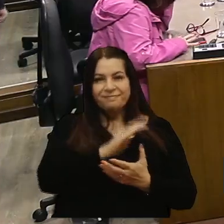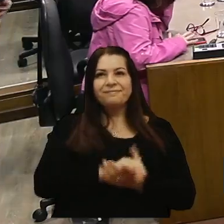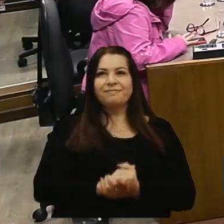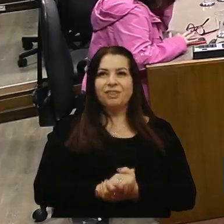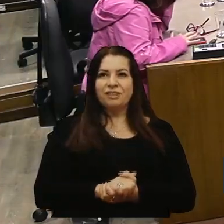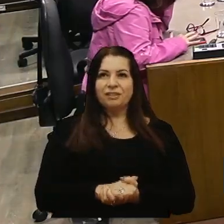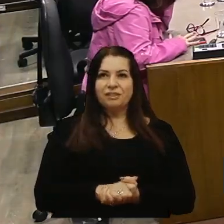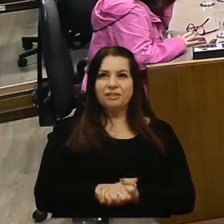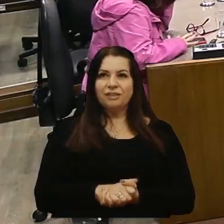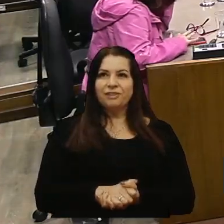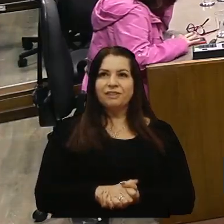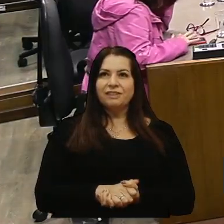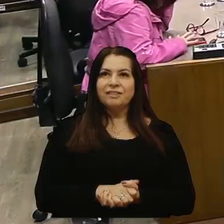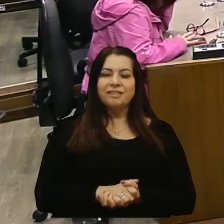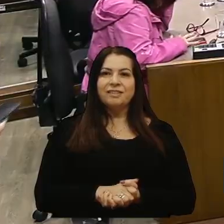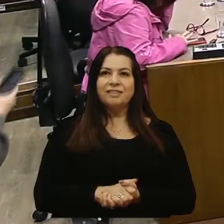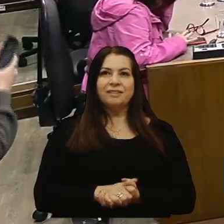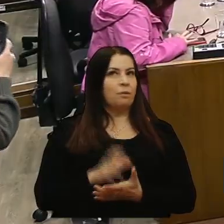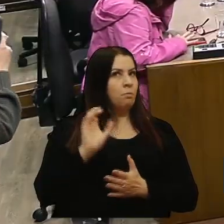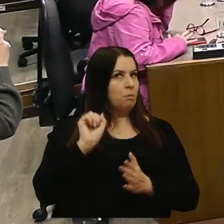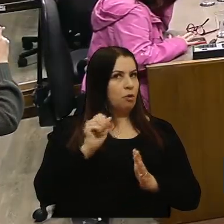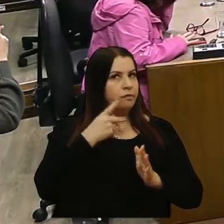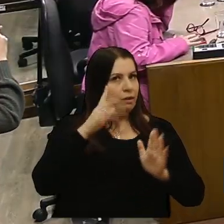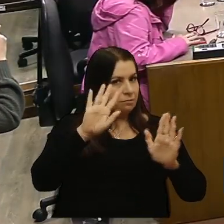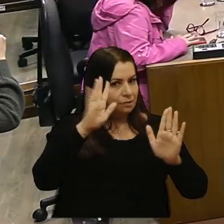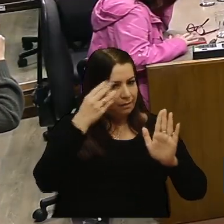alguém. Não, eu não posso passar